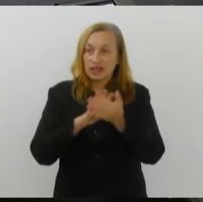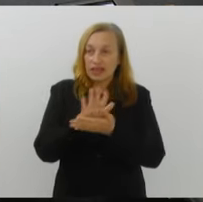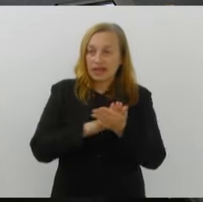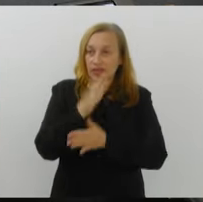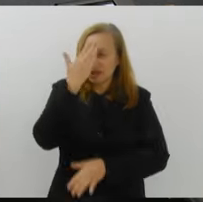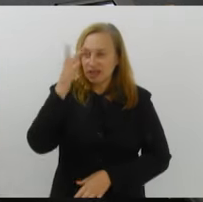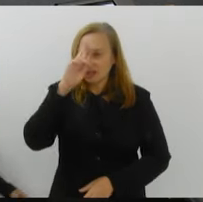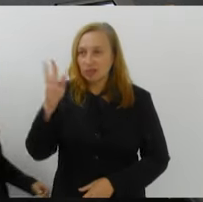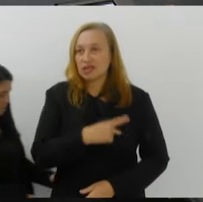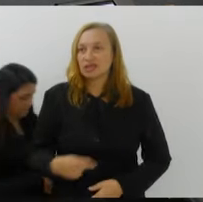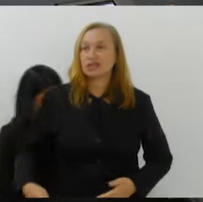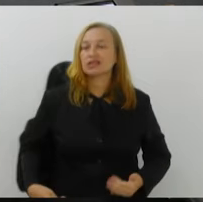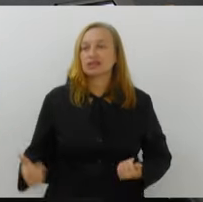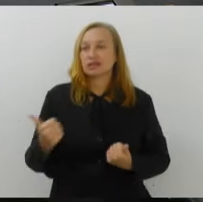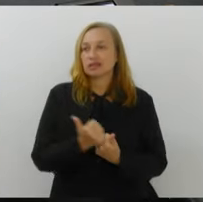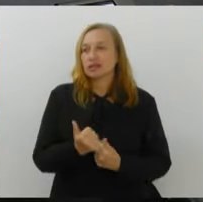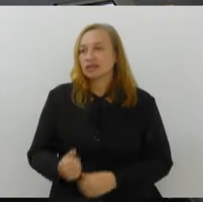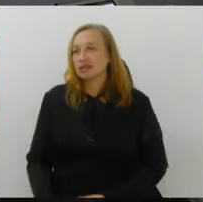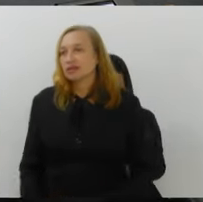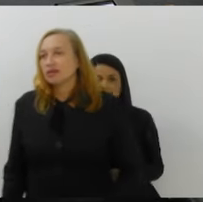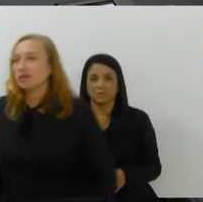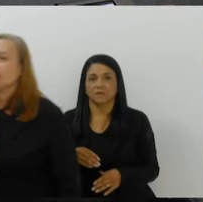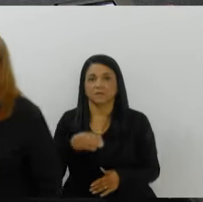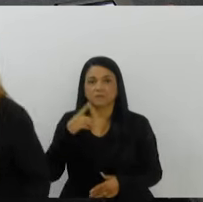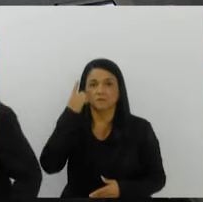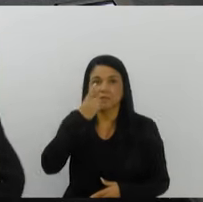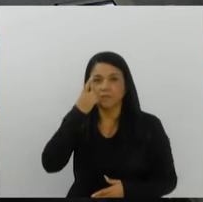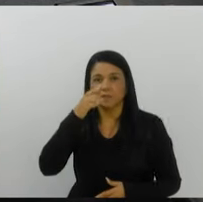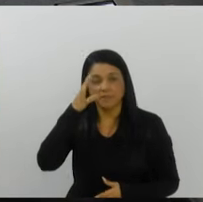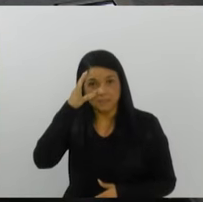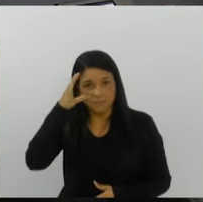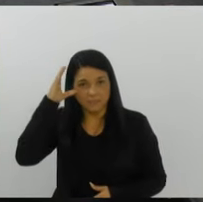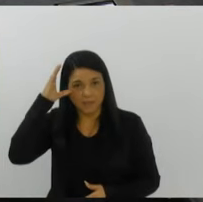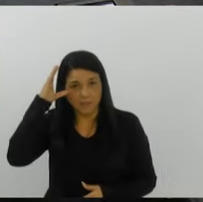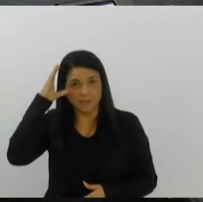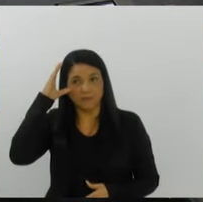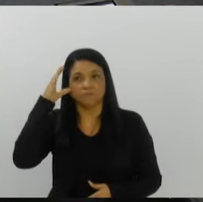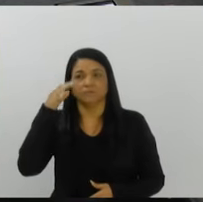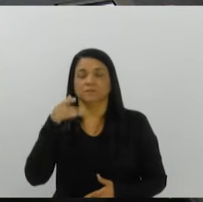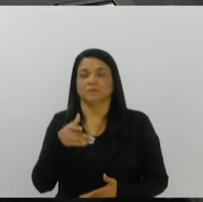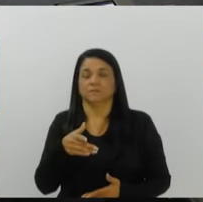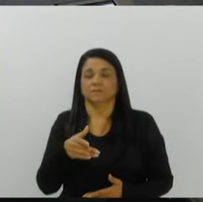Pela ordem, muito rapidamente, te deputada ajudo. Célia Jordão. É só para solicitar a inclusão na ordem.